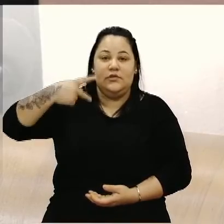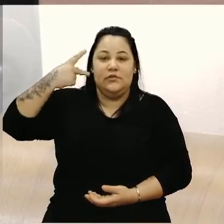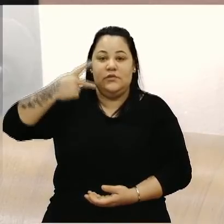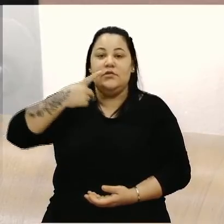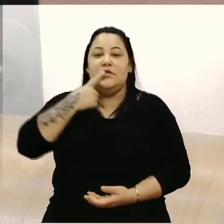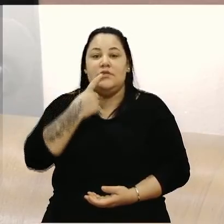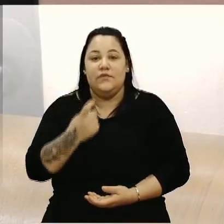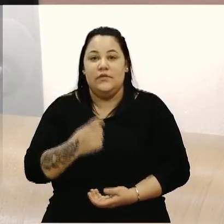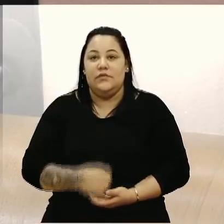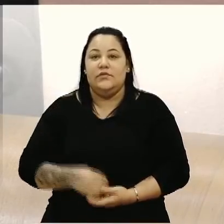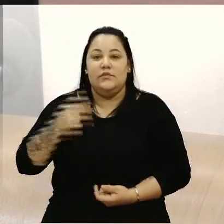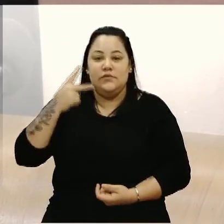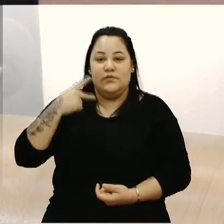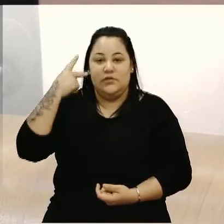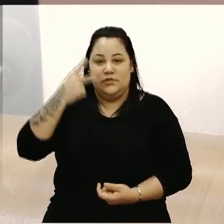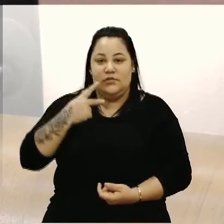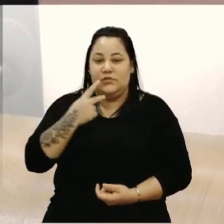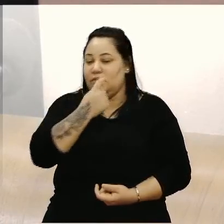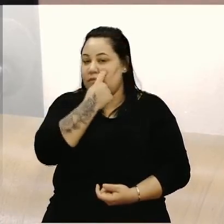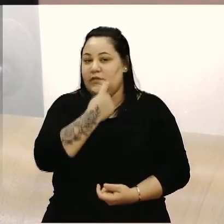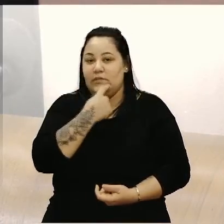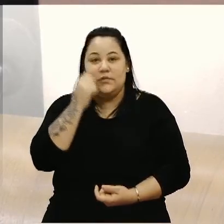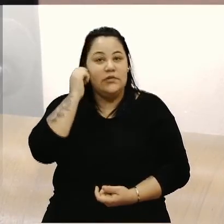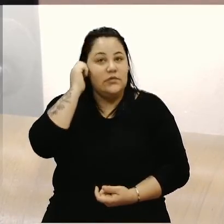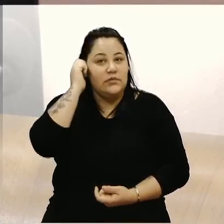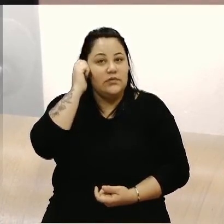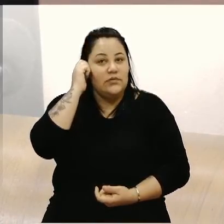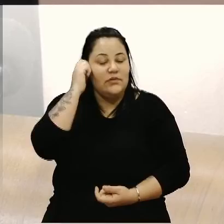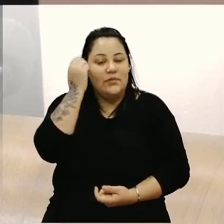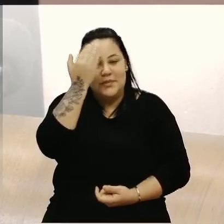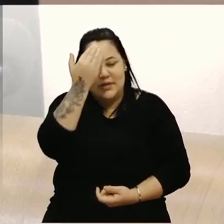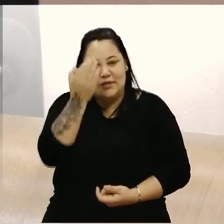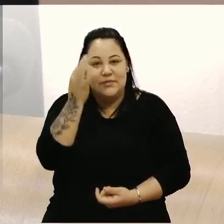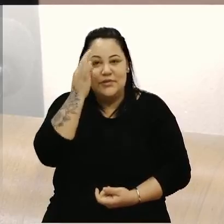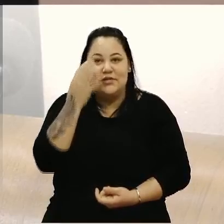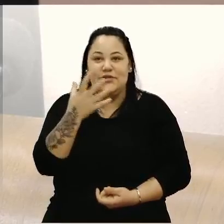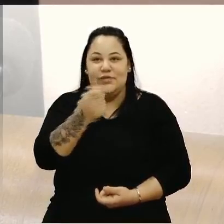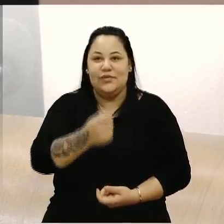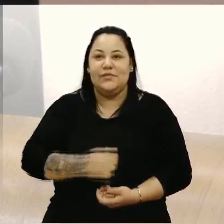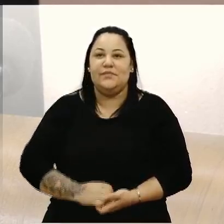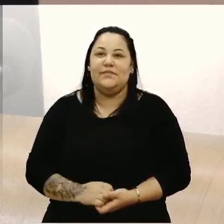Frigeri e do vereador Wagner Petrini. Obrigado pela presença de vocês conosco.